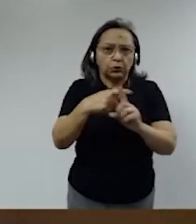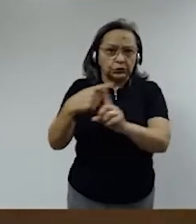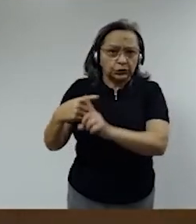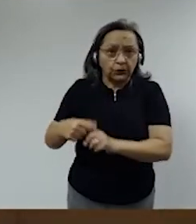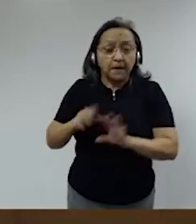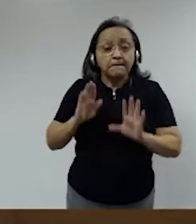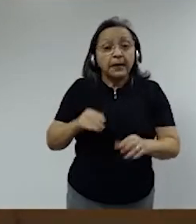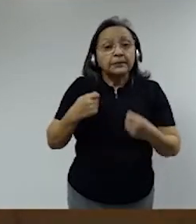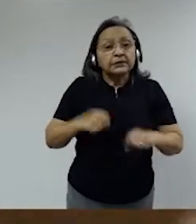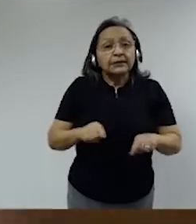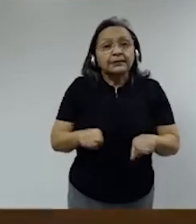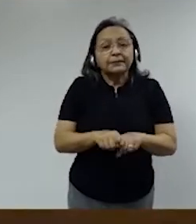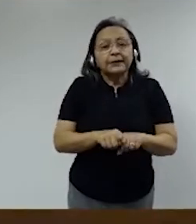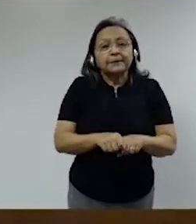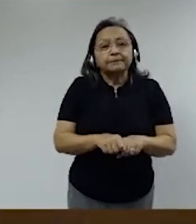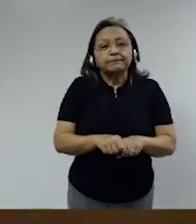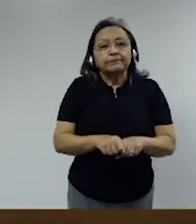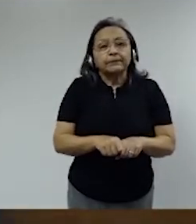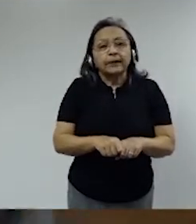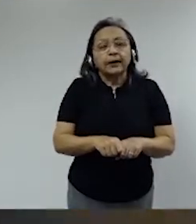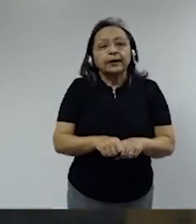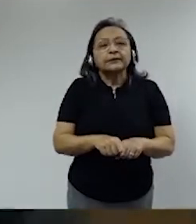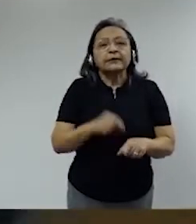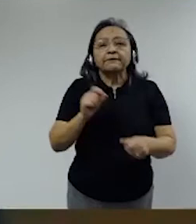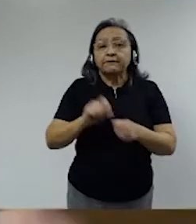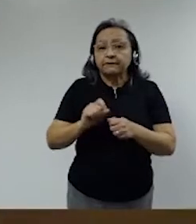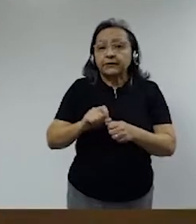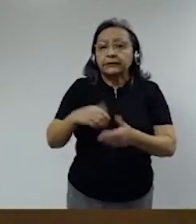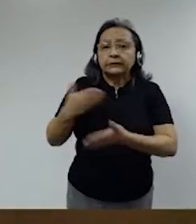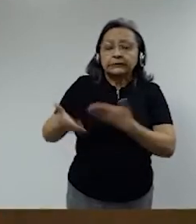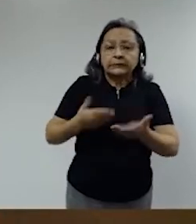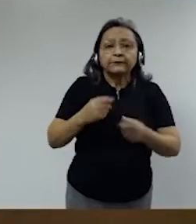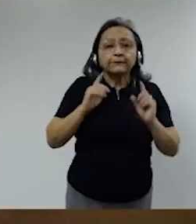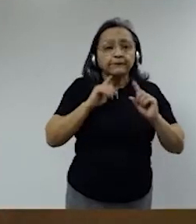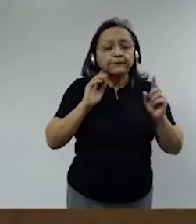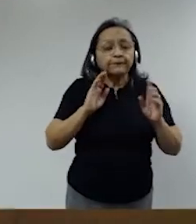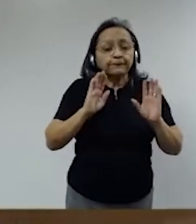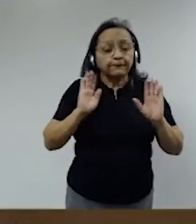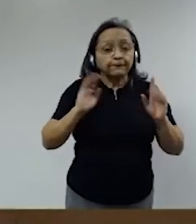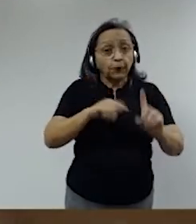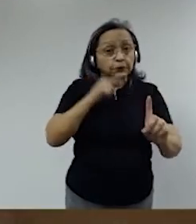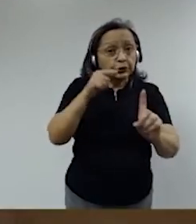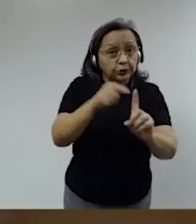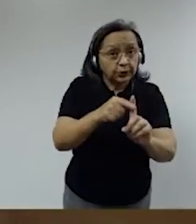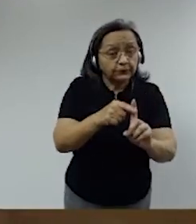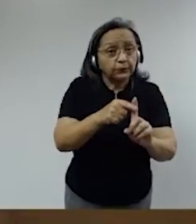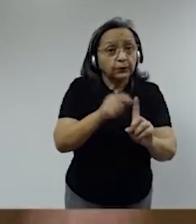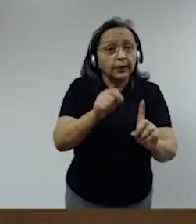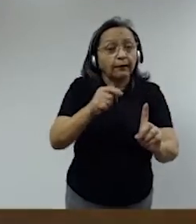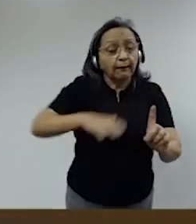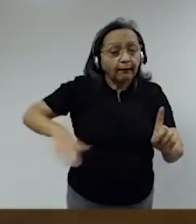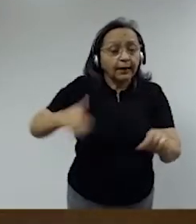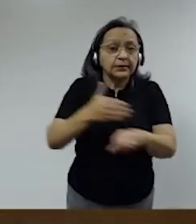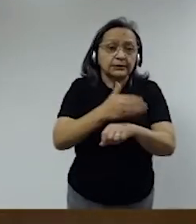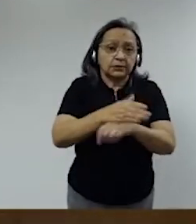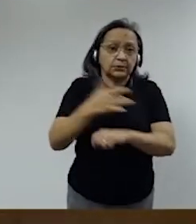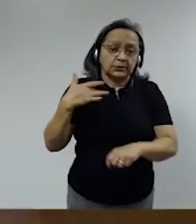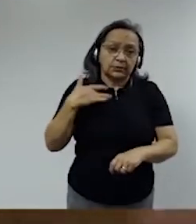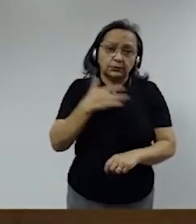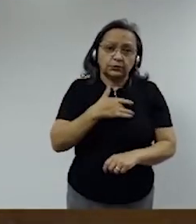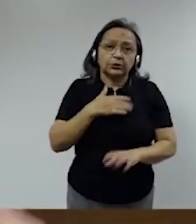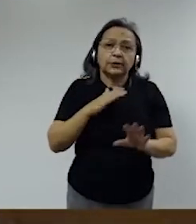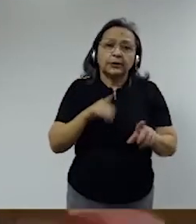ser tratada, né? Visando aí uma democratização desse acesso à saúde. E mais que isso, a gente precisa